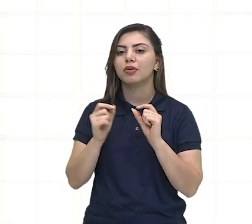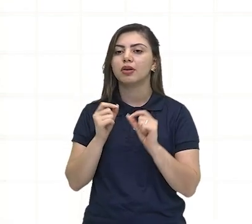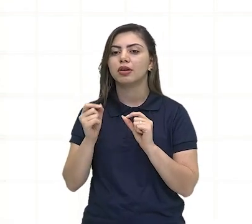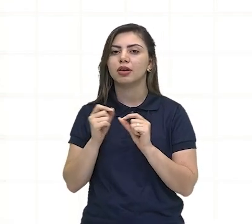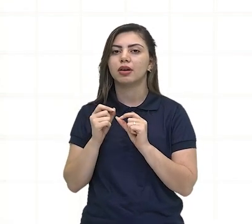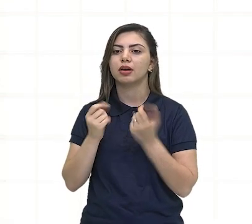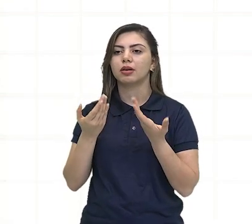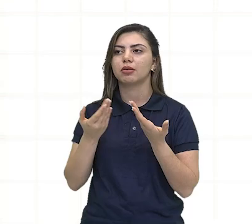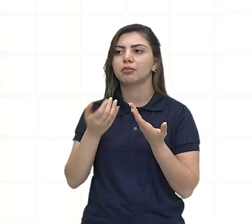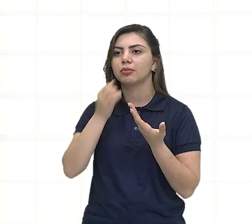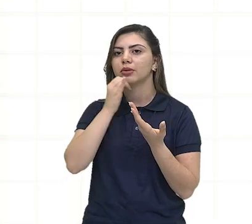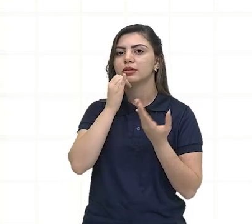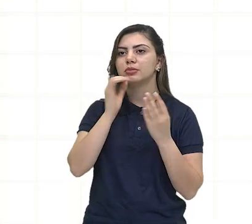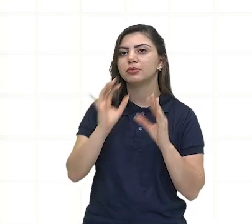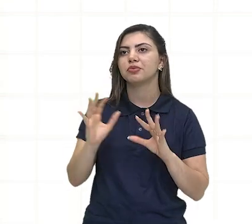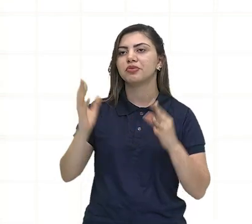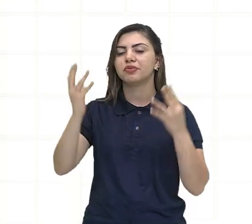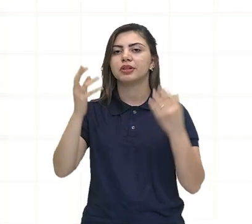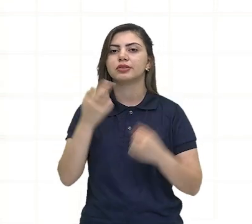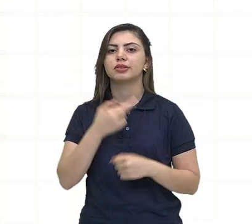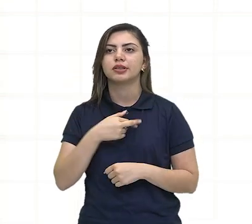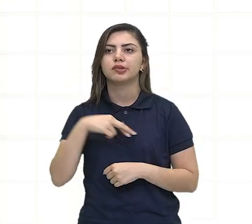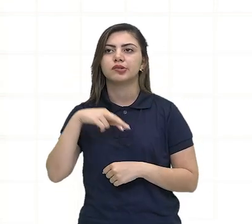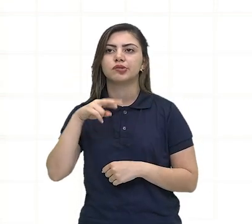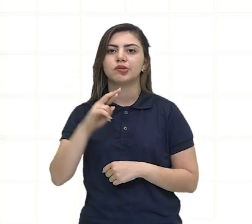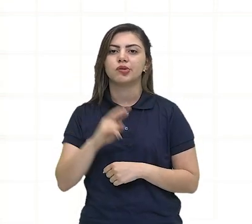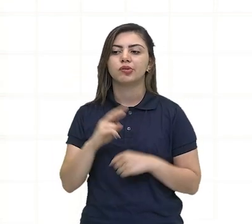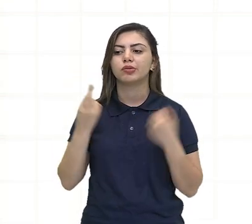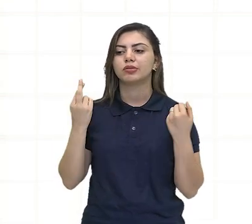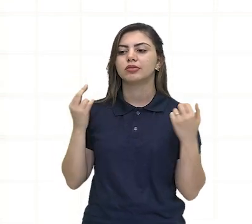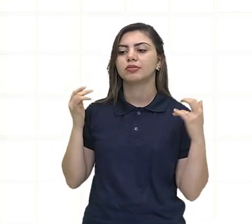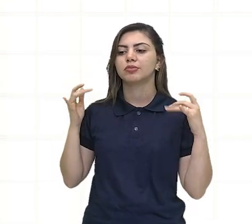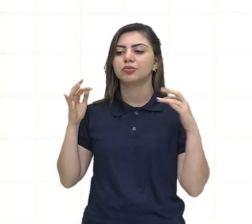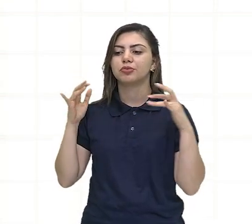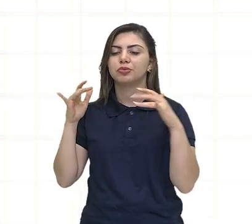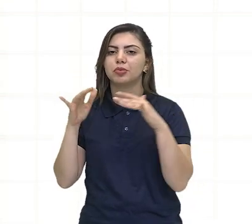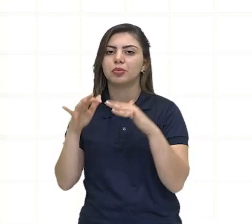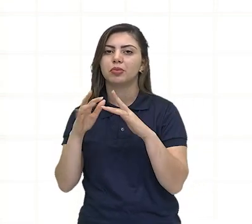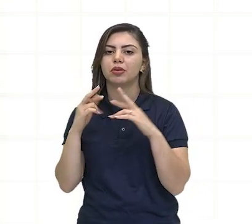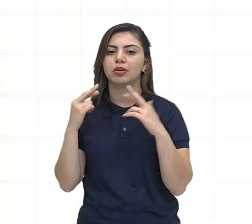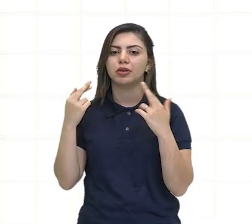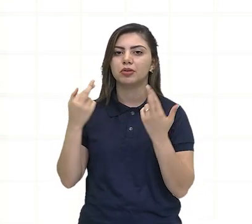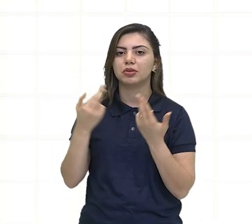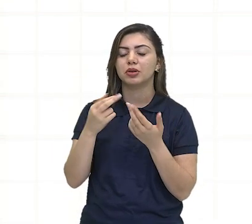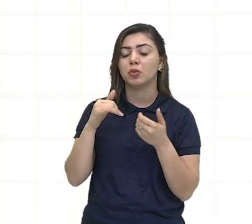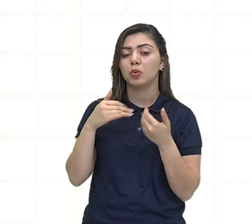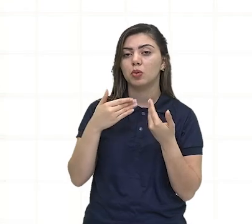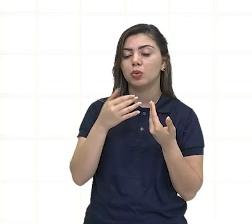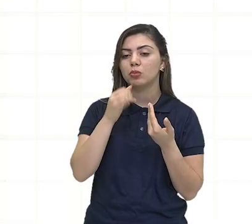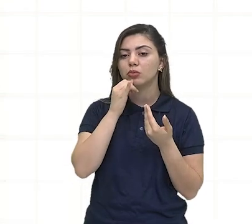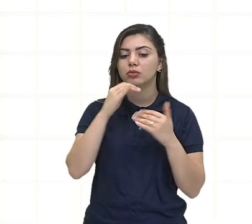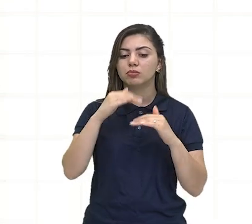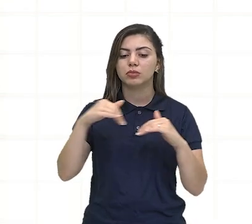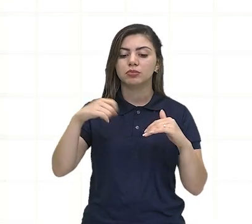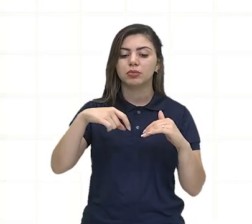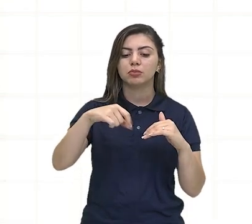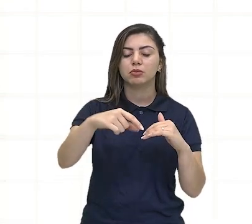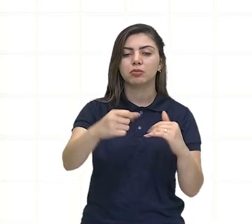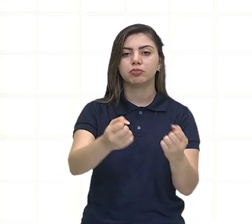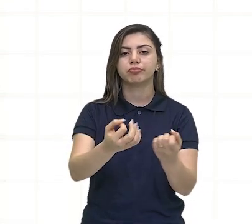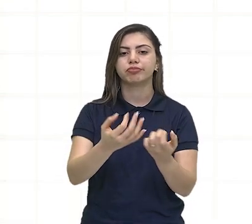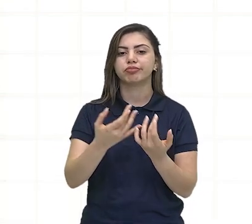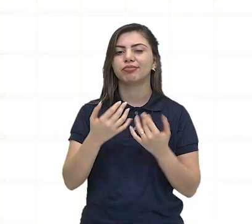mutirões, realizarem festas religiosas, entre outras, como um plantio também, entre